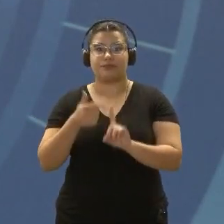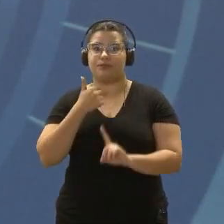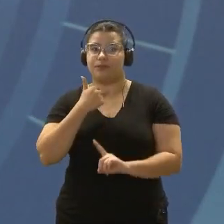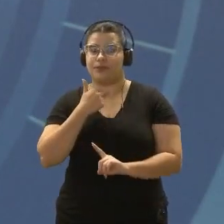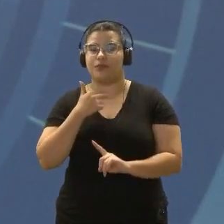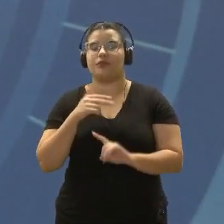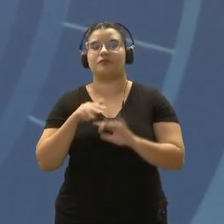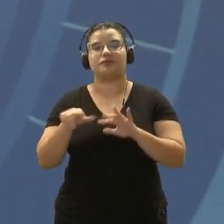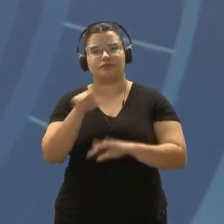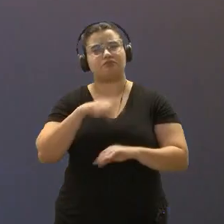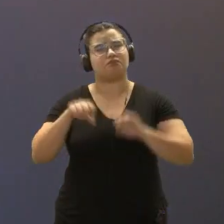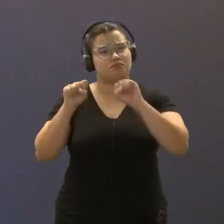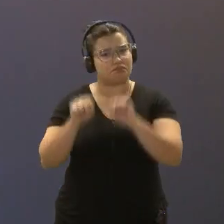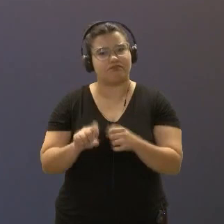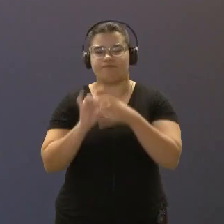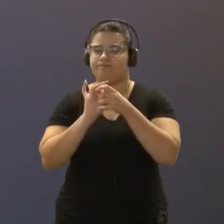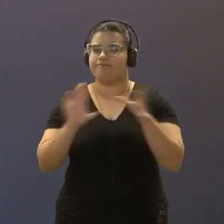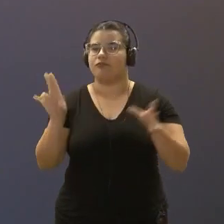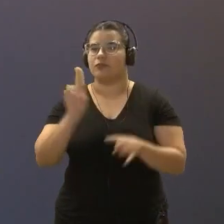A gente pode usar sim.